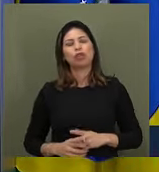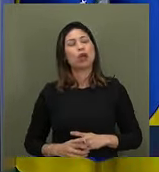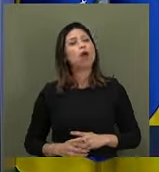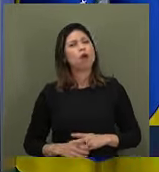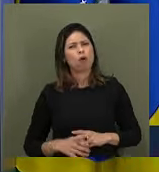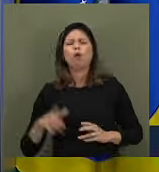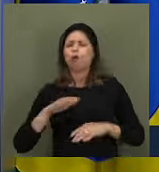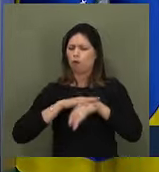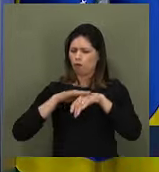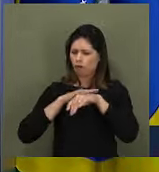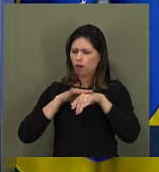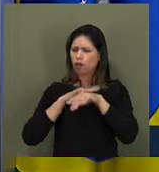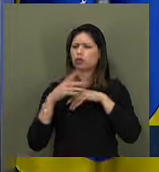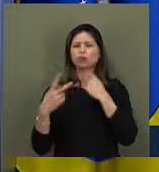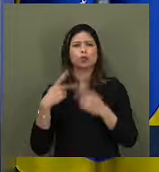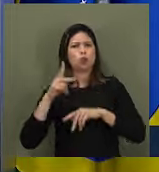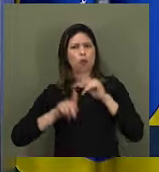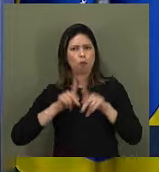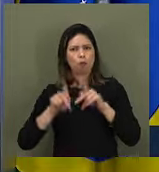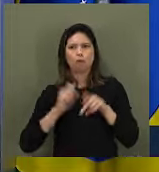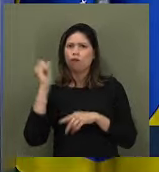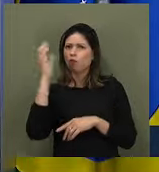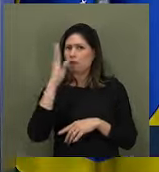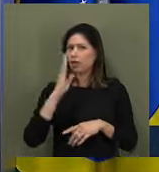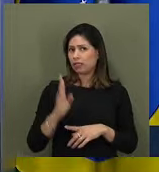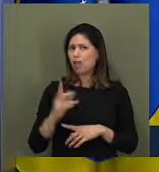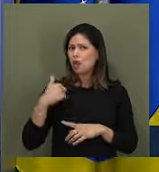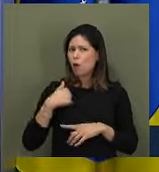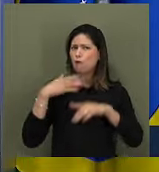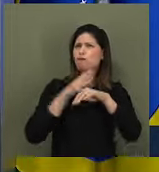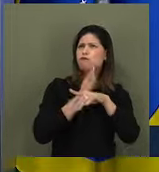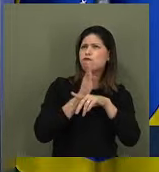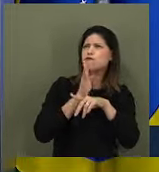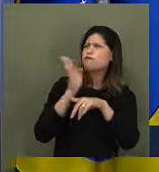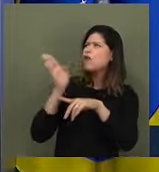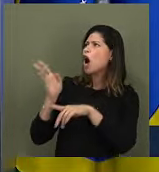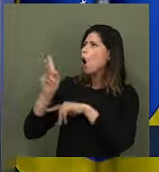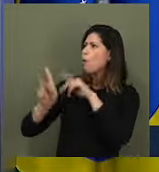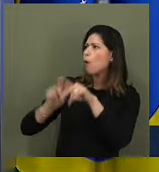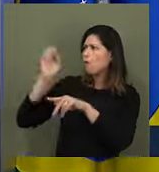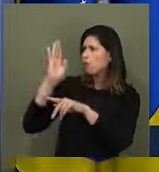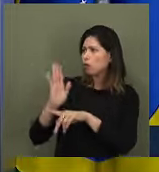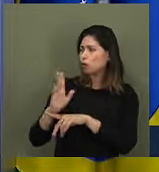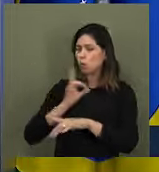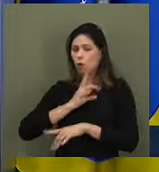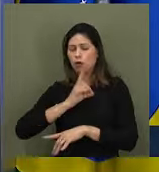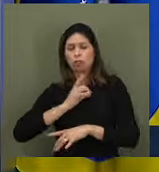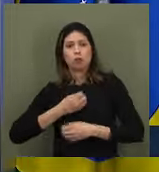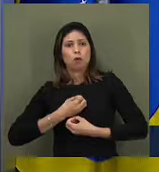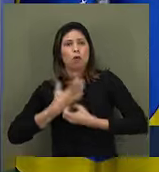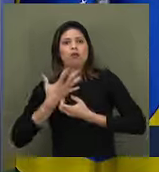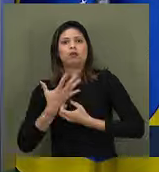brasileiros eu converso com com os cearenses viajo pelo país o brasileiro tá com medo de se manifestar que Deus abençoe a